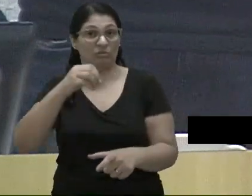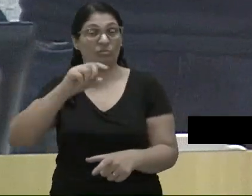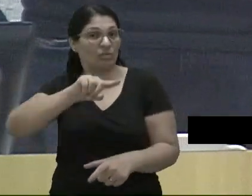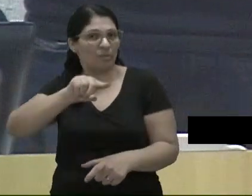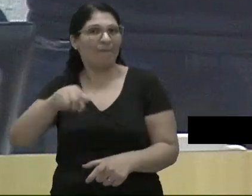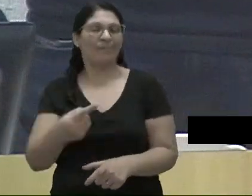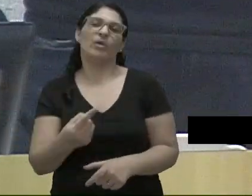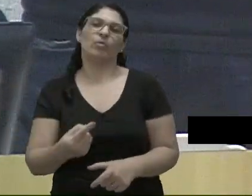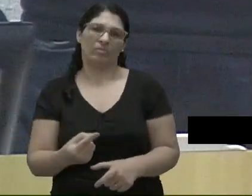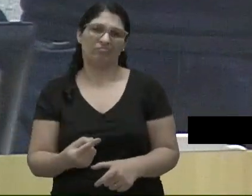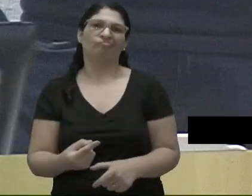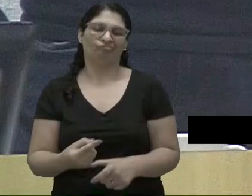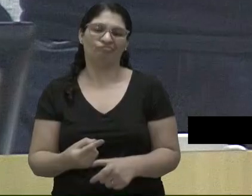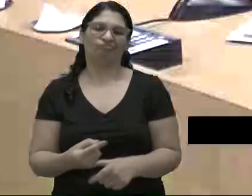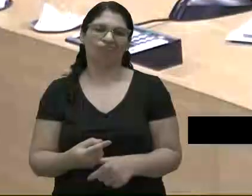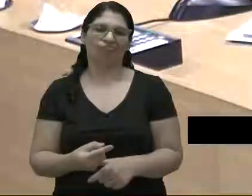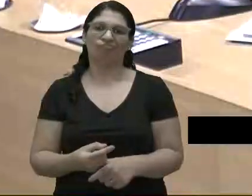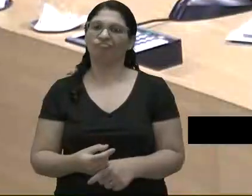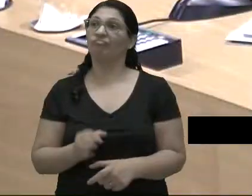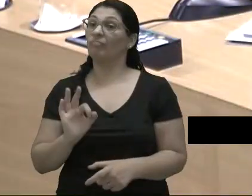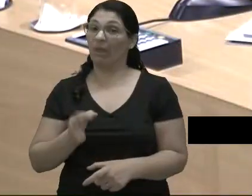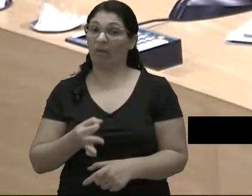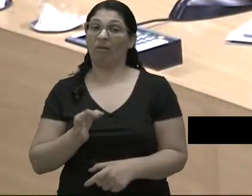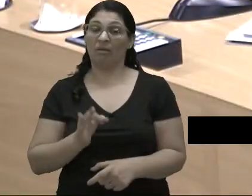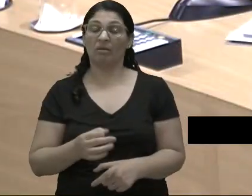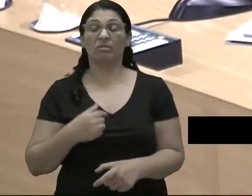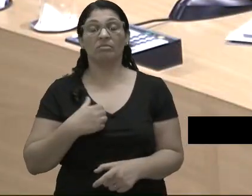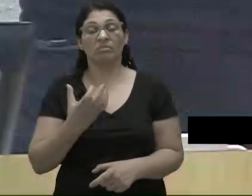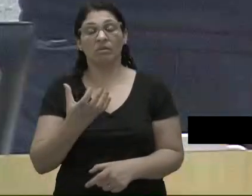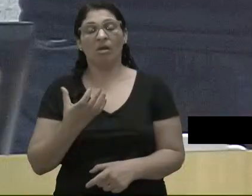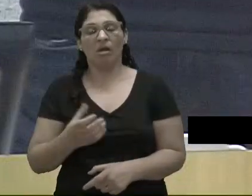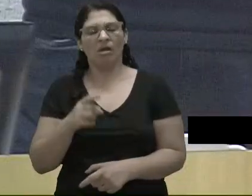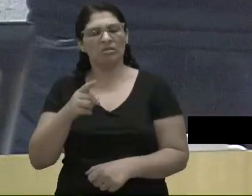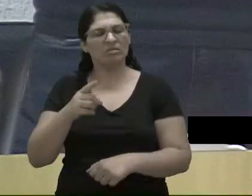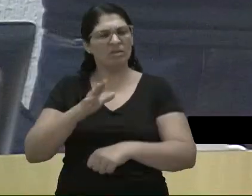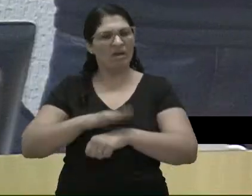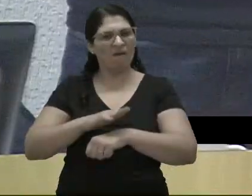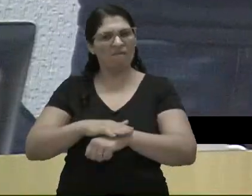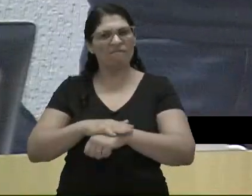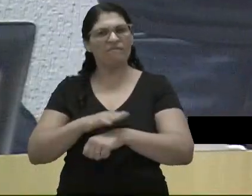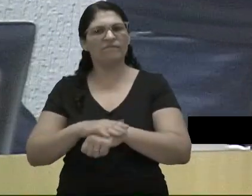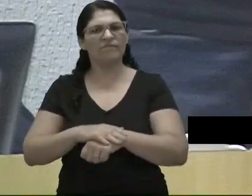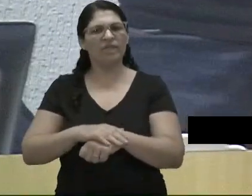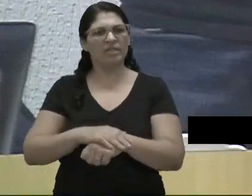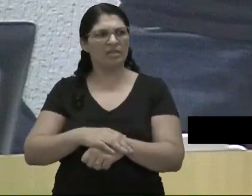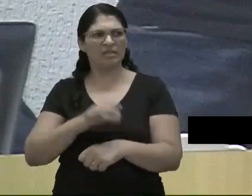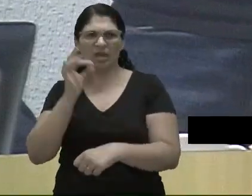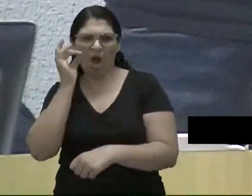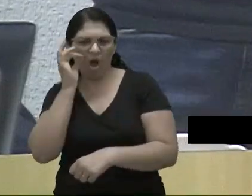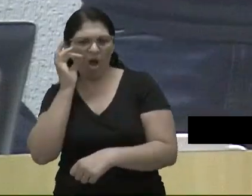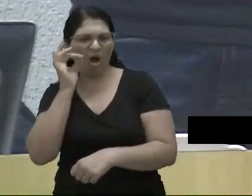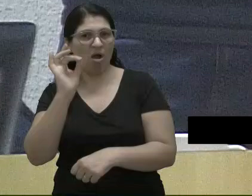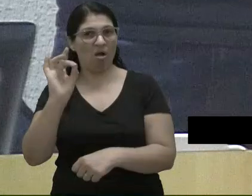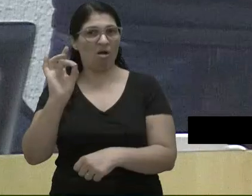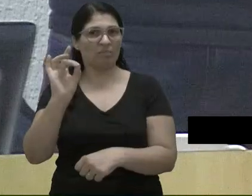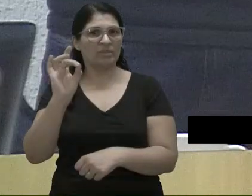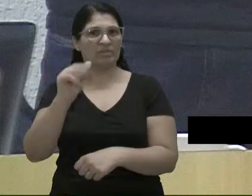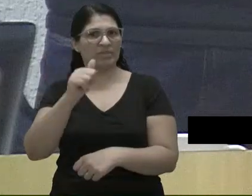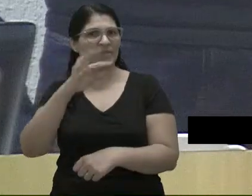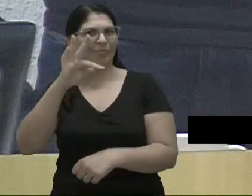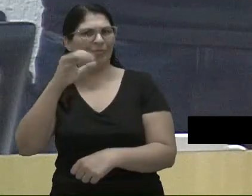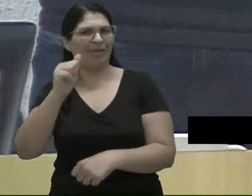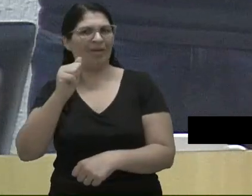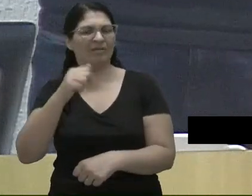É isso? Isso, correto. 200 mil reais. Então, eu gostaria que o senhor fizesse esse desencontro aí para a gente poder tirar isso.